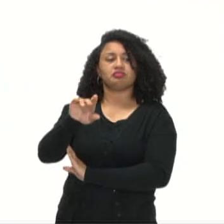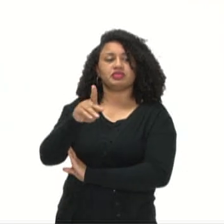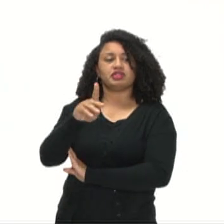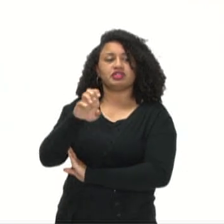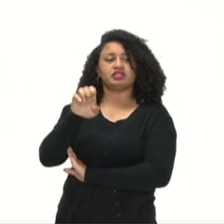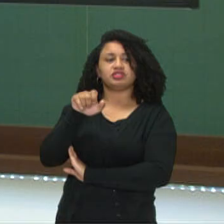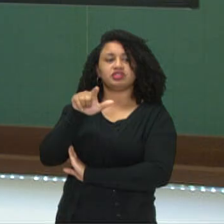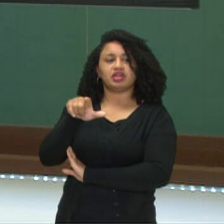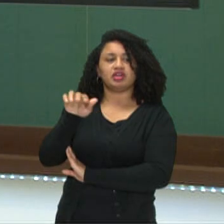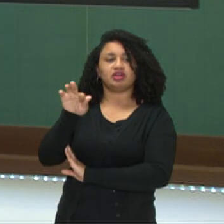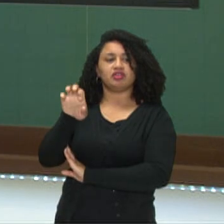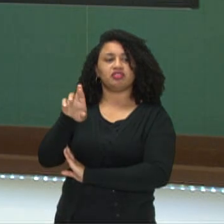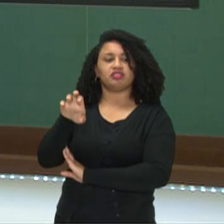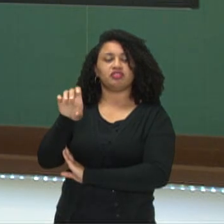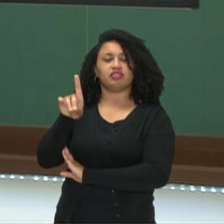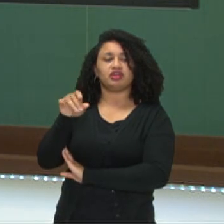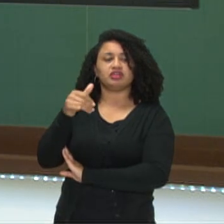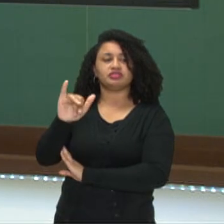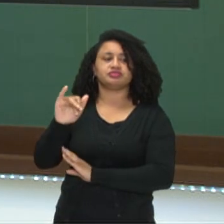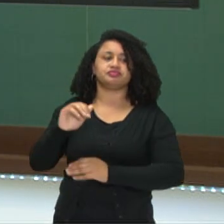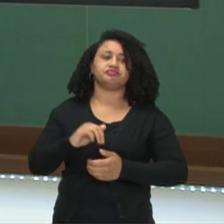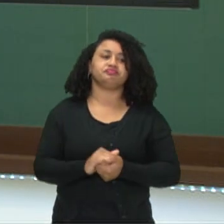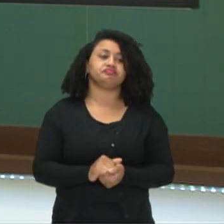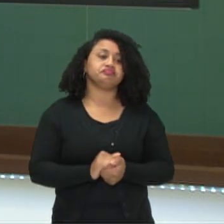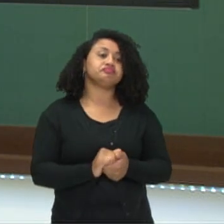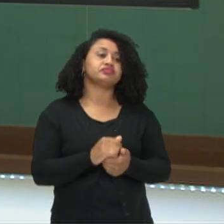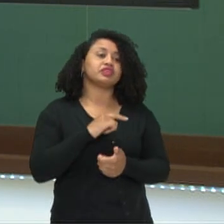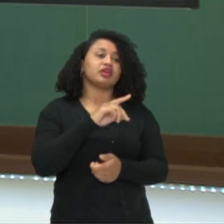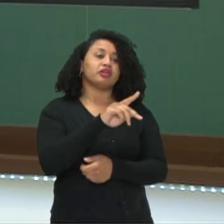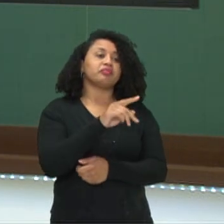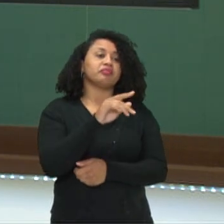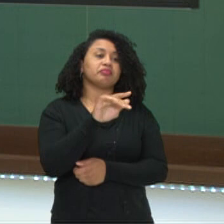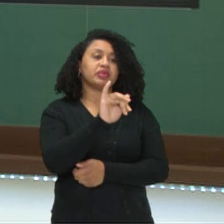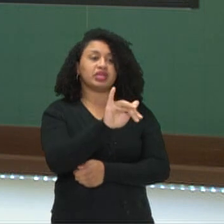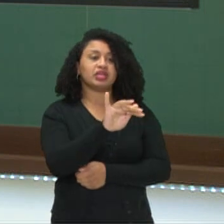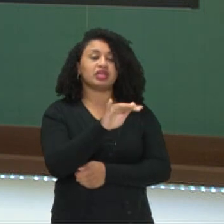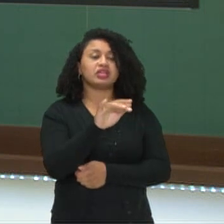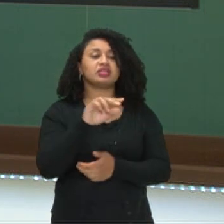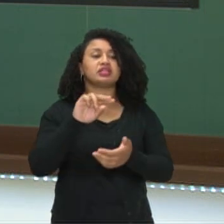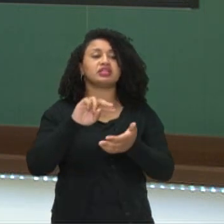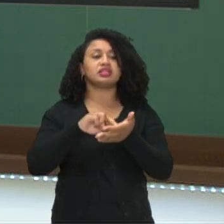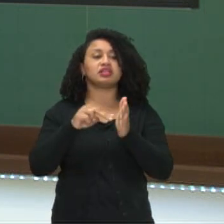Pico-Faraday. Pico-Faraday é 10 elevado a menos 12 Farad. Pico significa 10 elevado a menos 12.